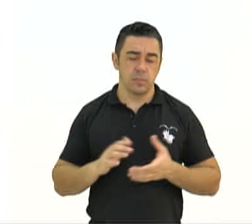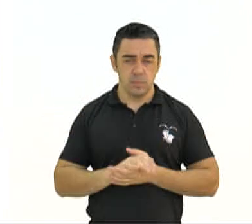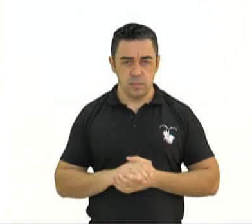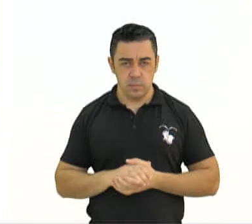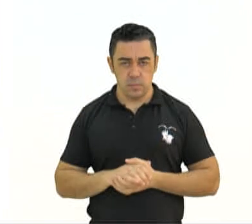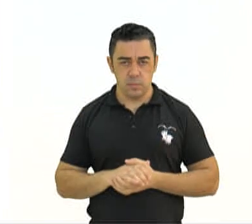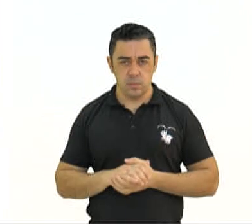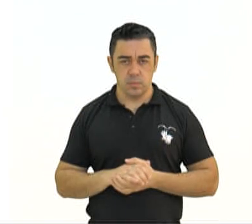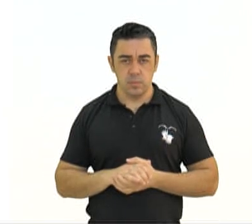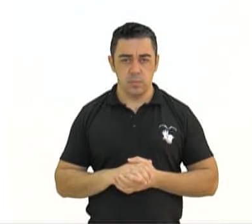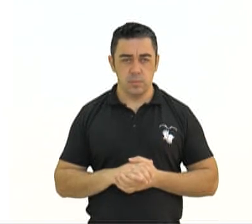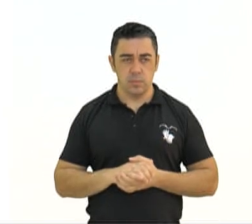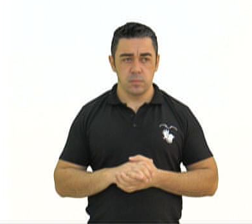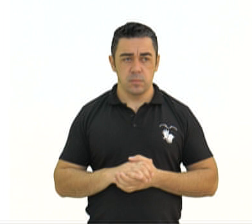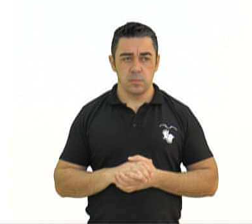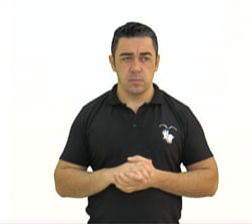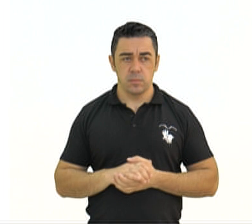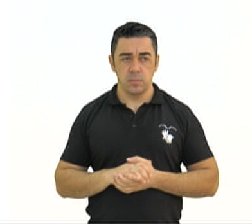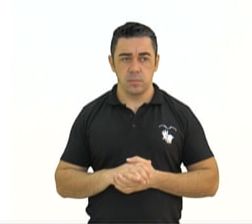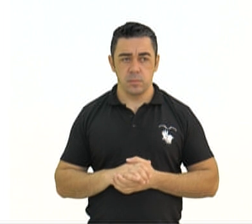sofisticadas.